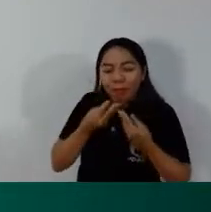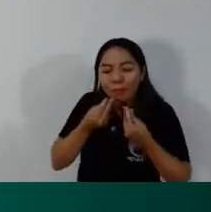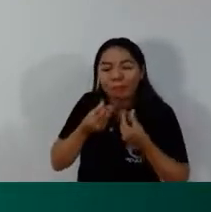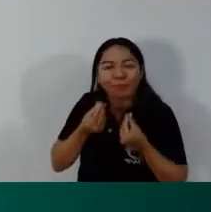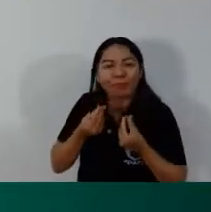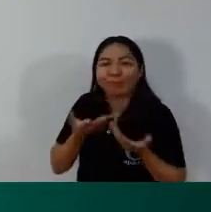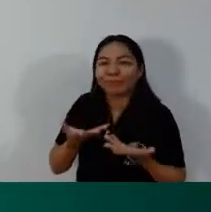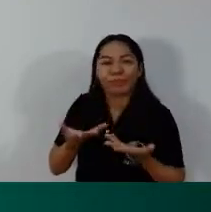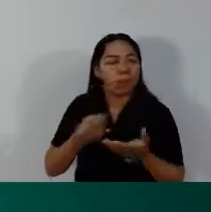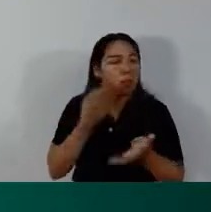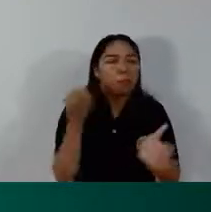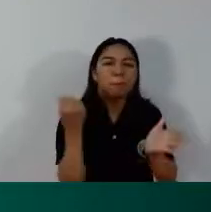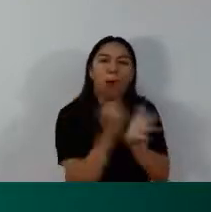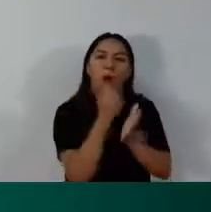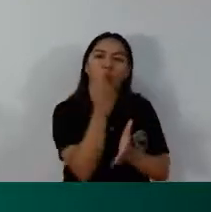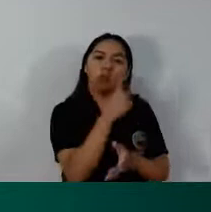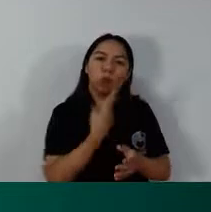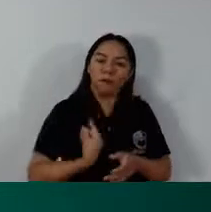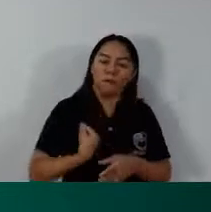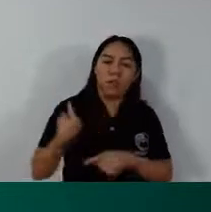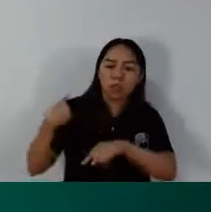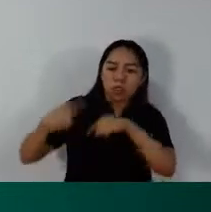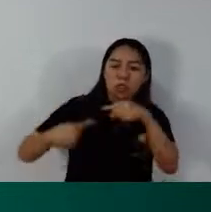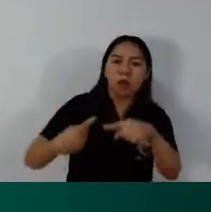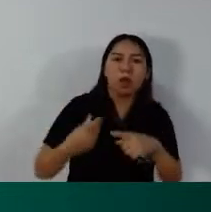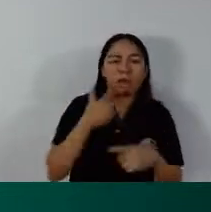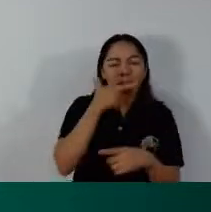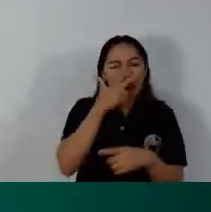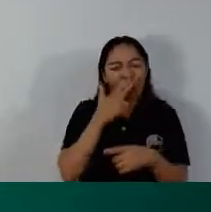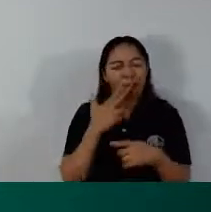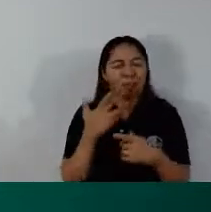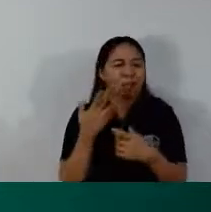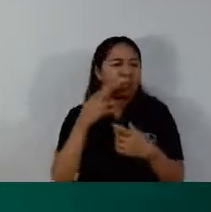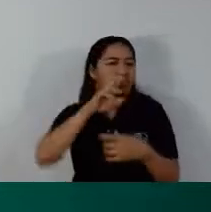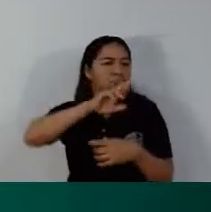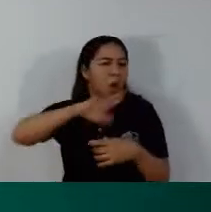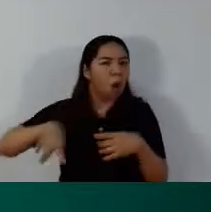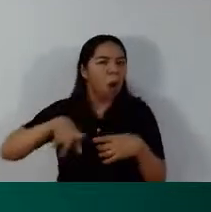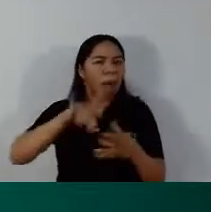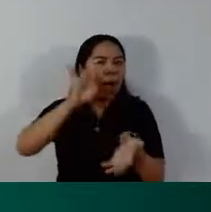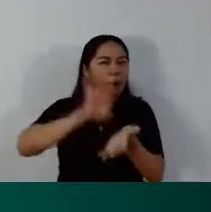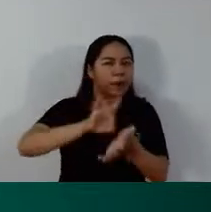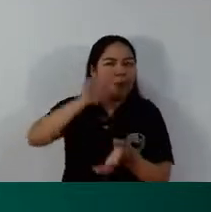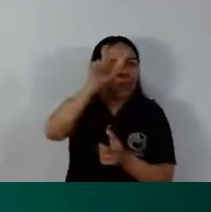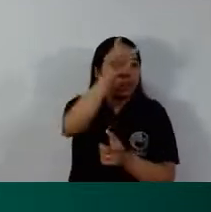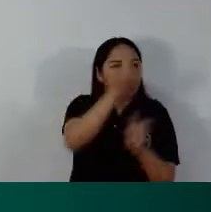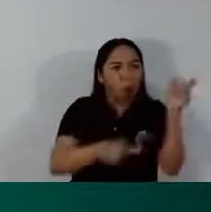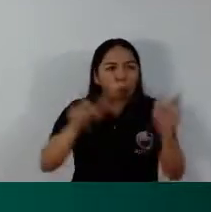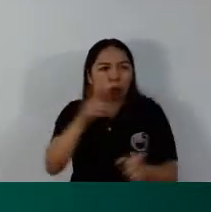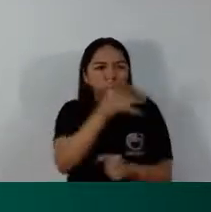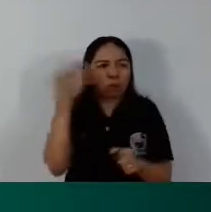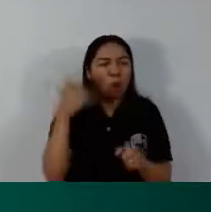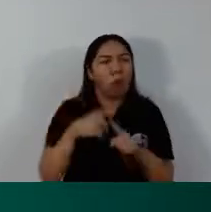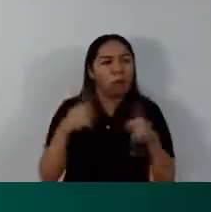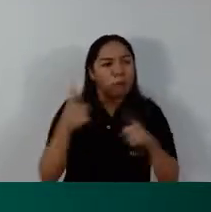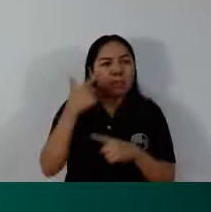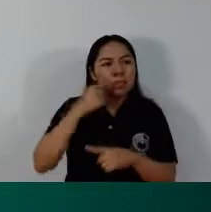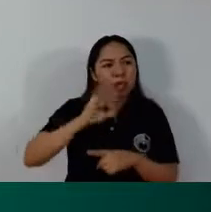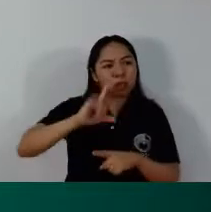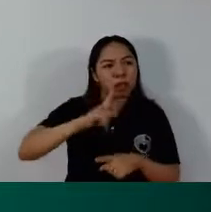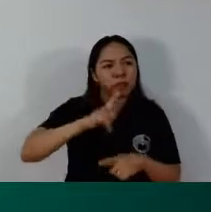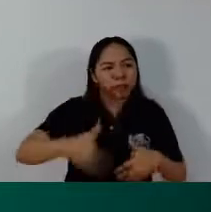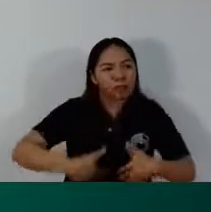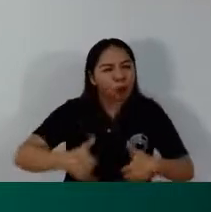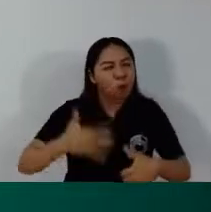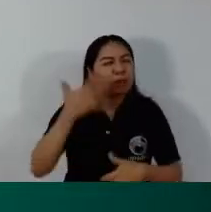parecer muito distante para muitos de nós aqui mas quem passou fome e sabe o gosto